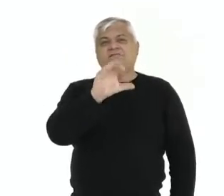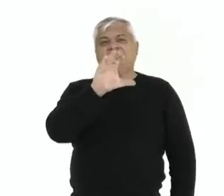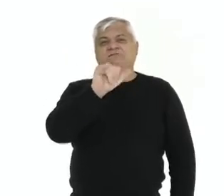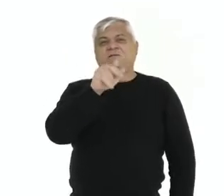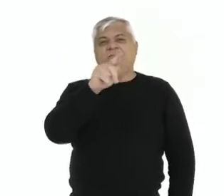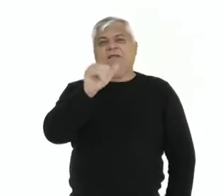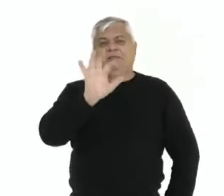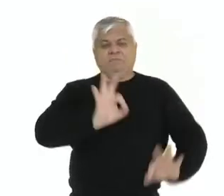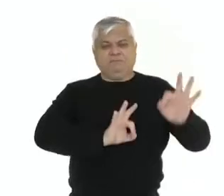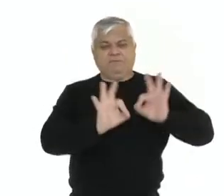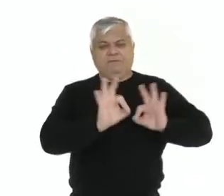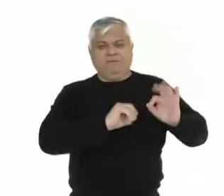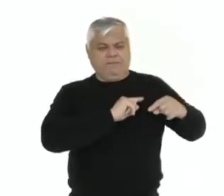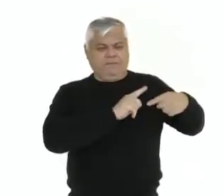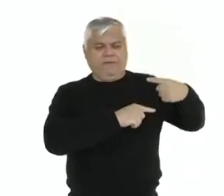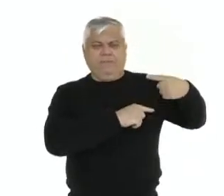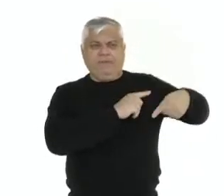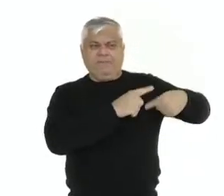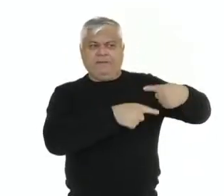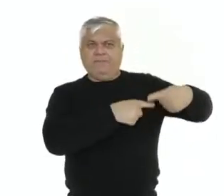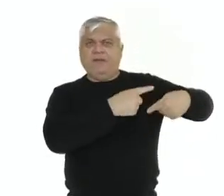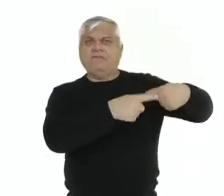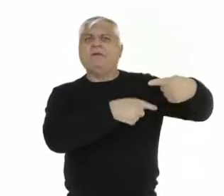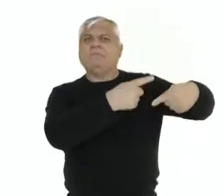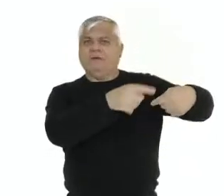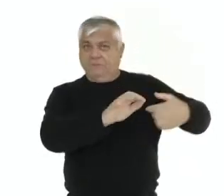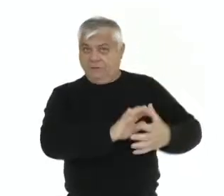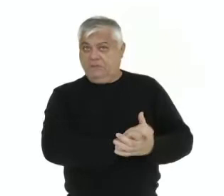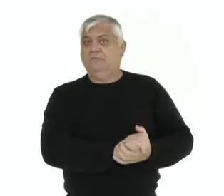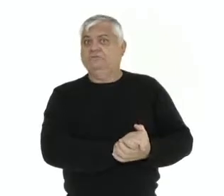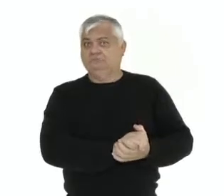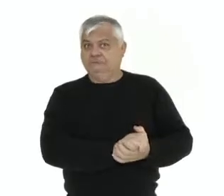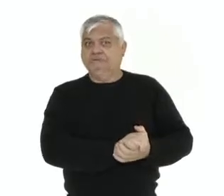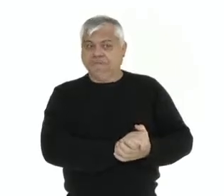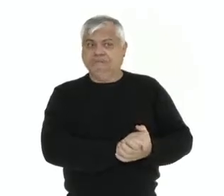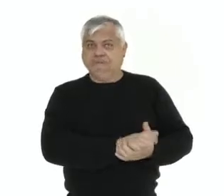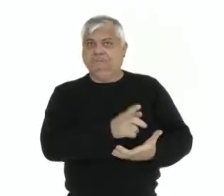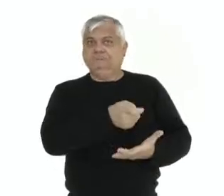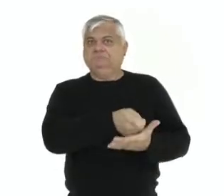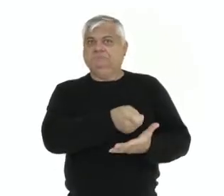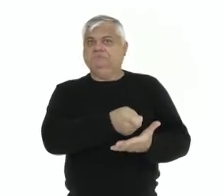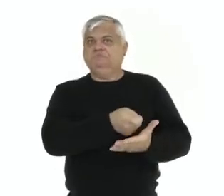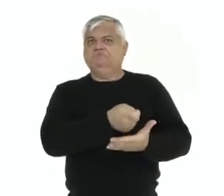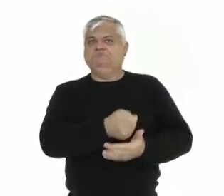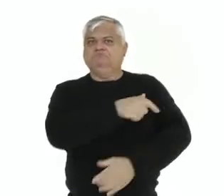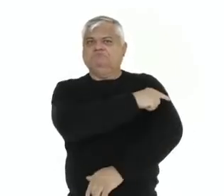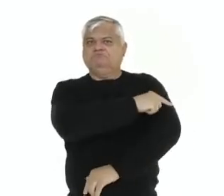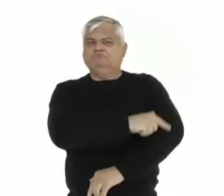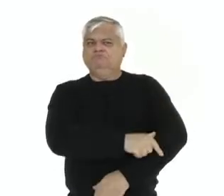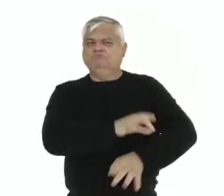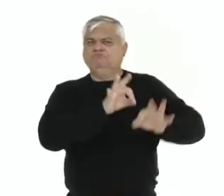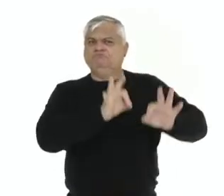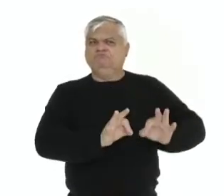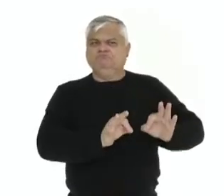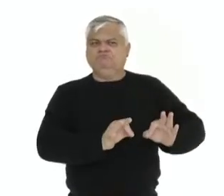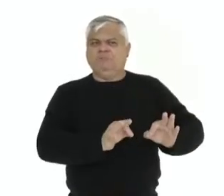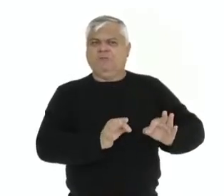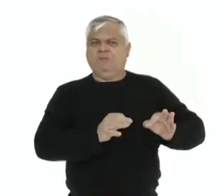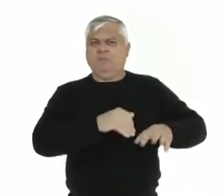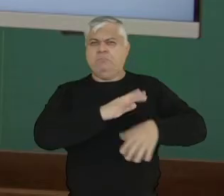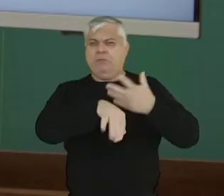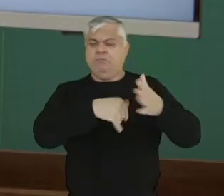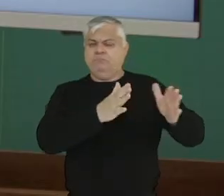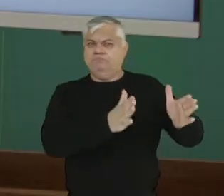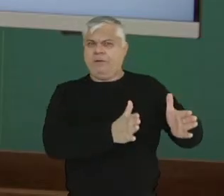organização hierárquica das nossas Forças Armadas e na disciplina em cumprir a ordem, né, em manter